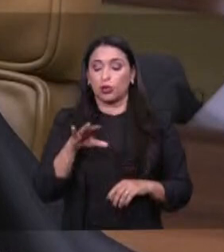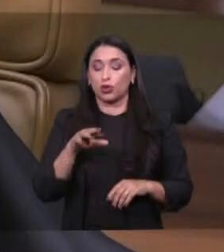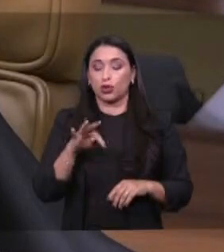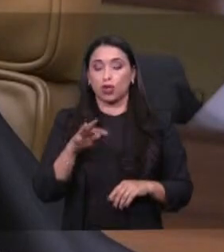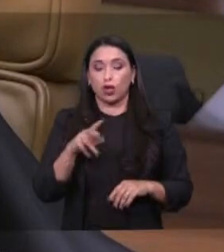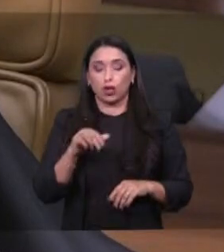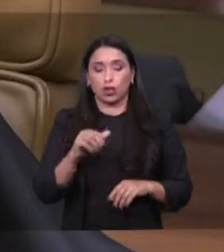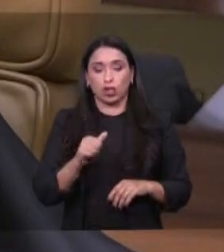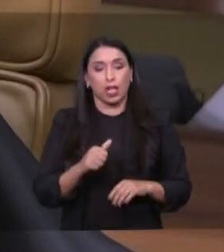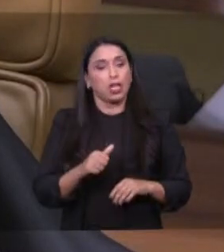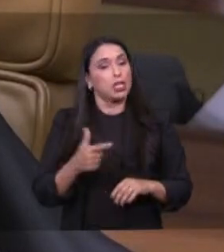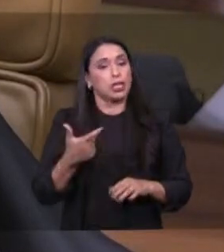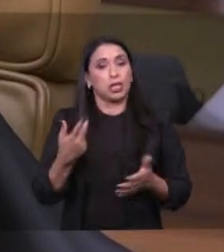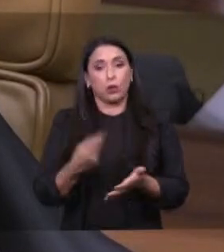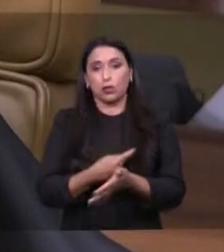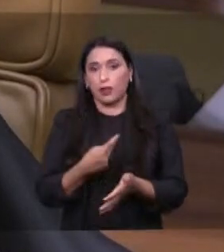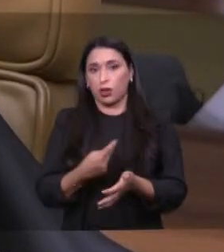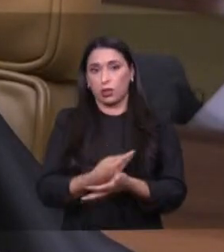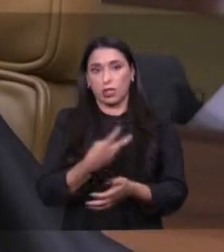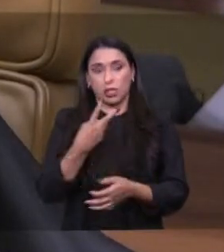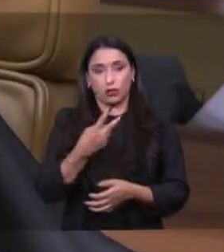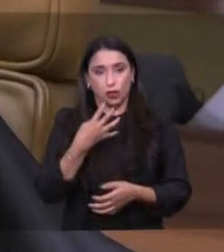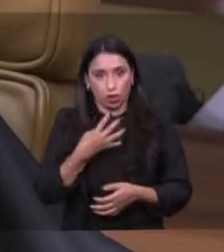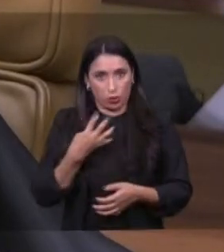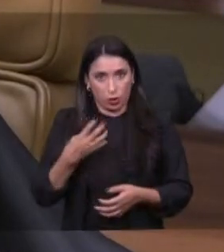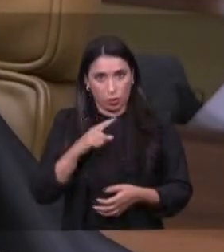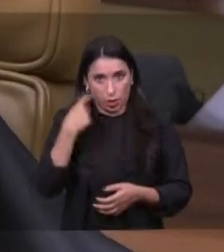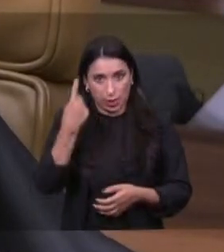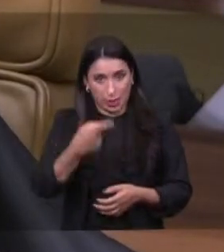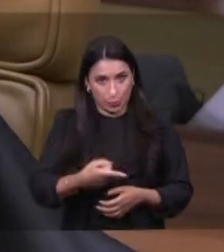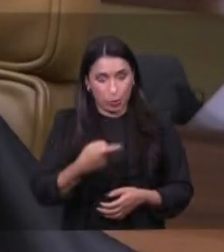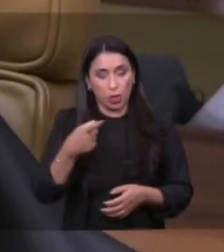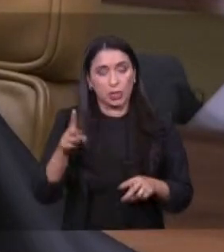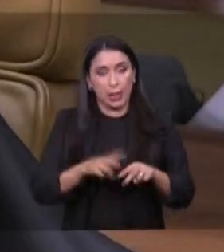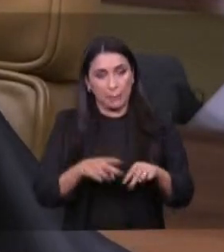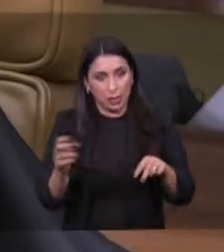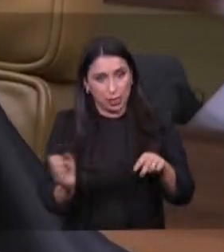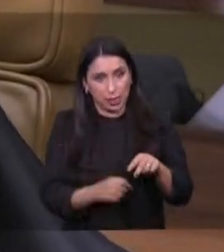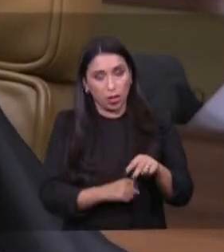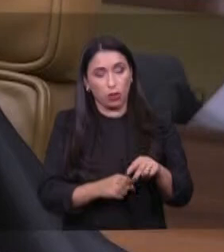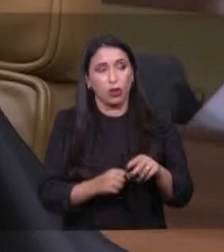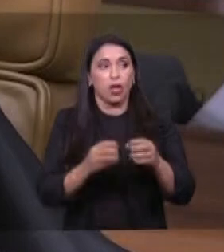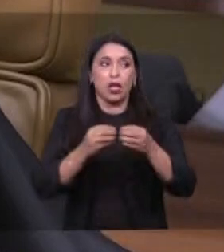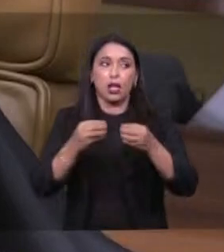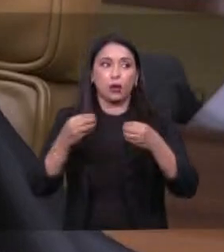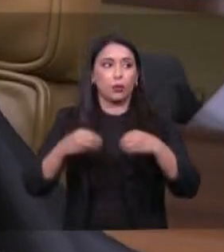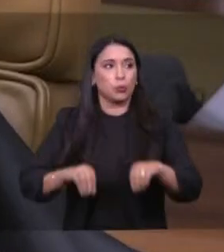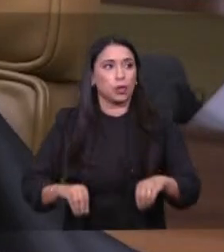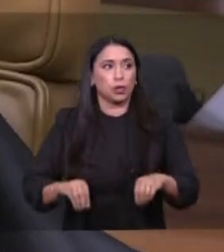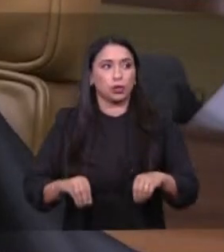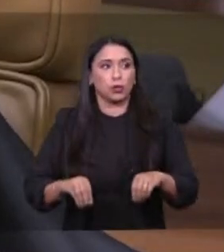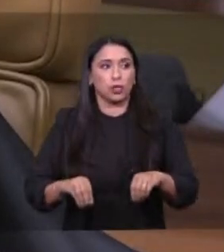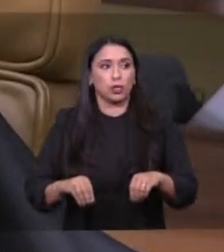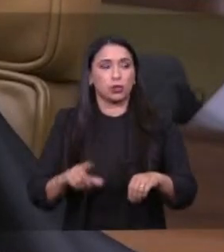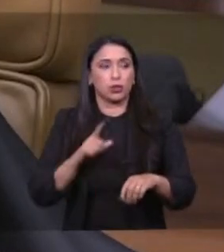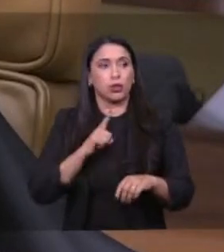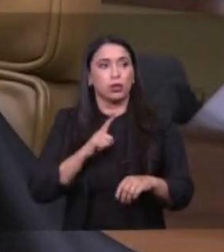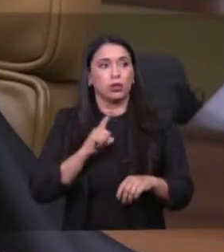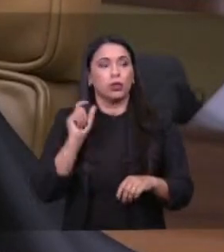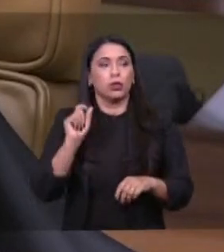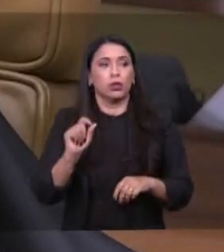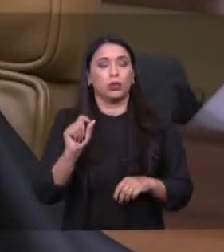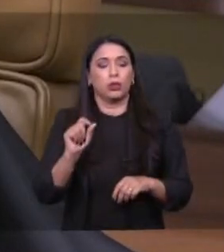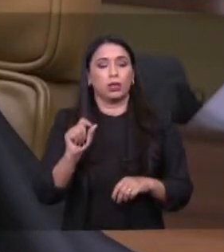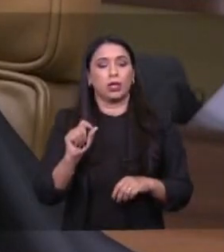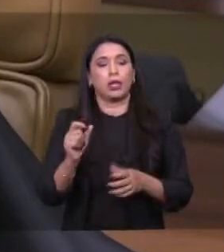sido realizada no prazo de 24 horas após a prisão dependeria da demonstração de efetivo prejuízo, conforme os